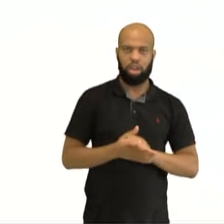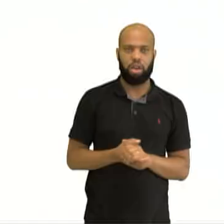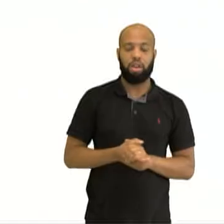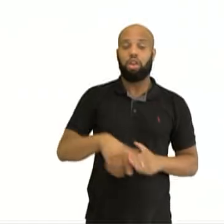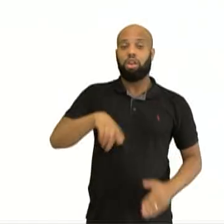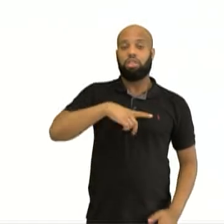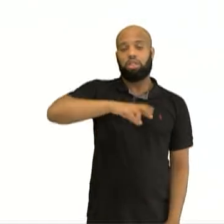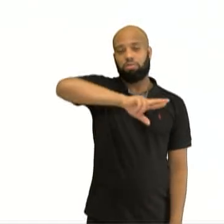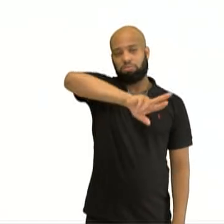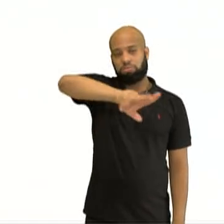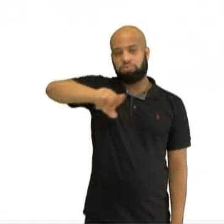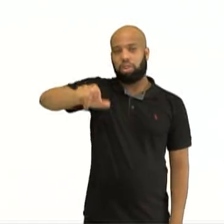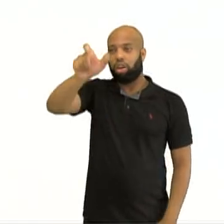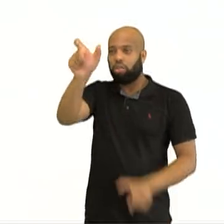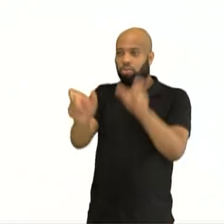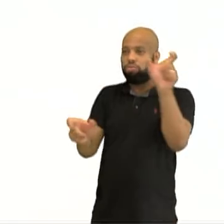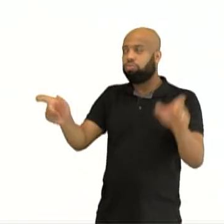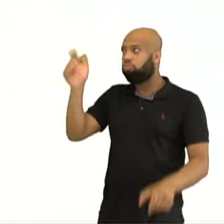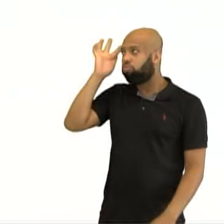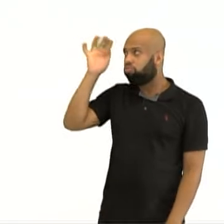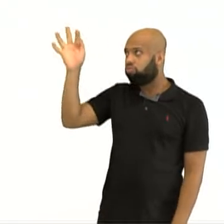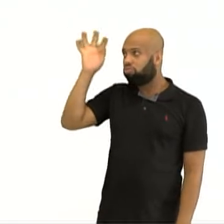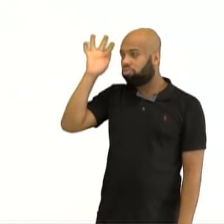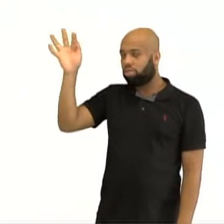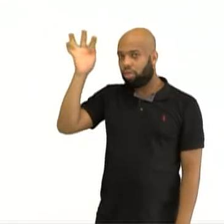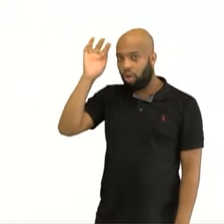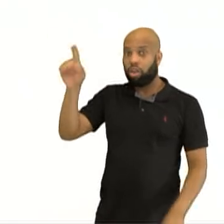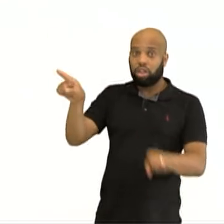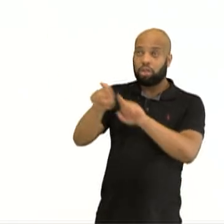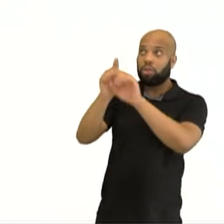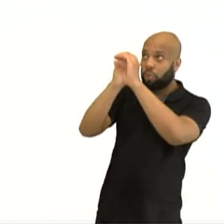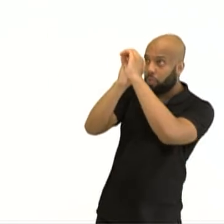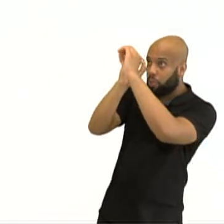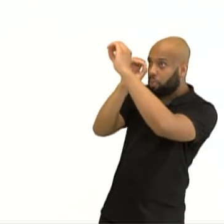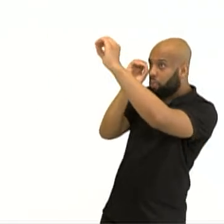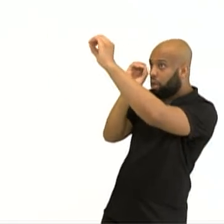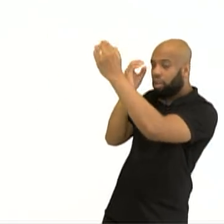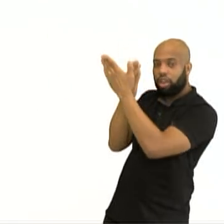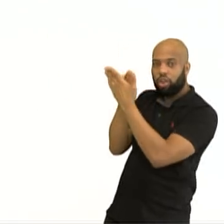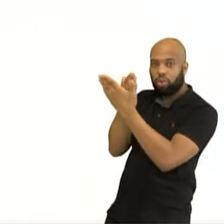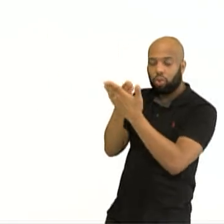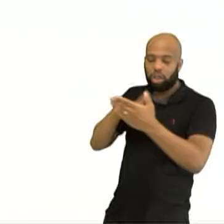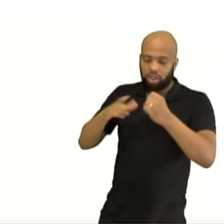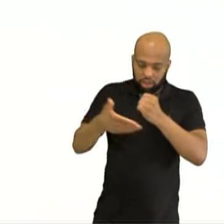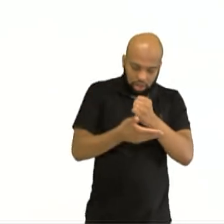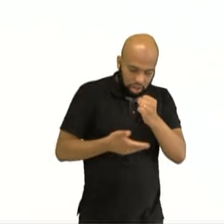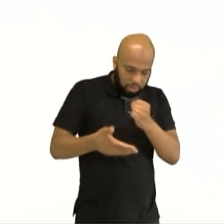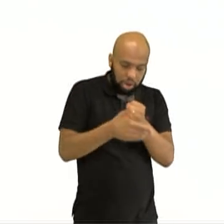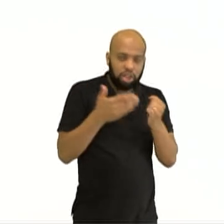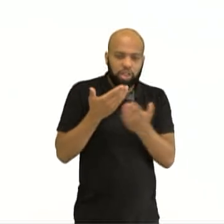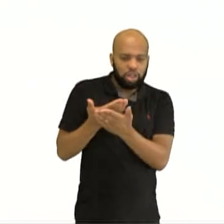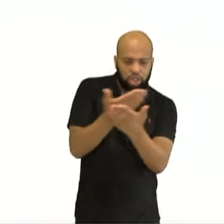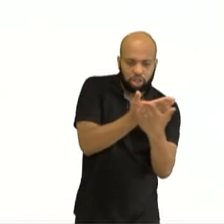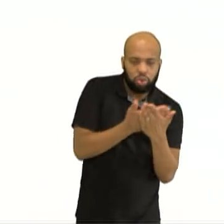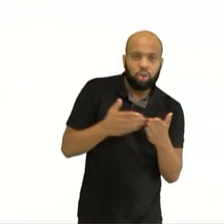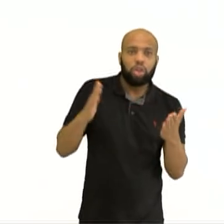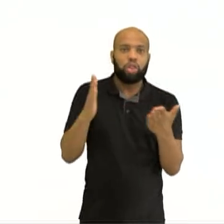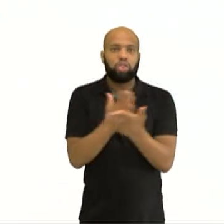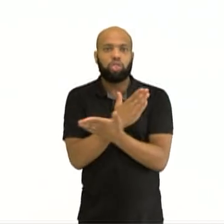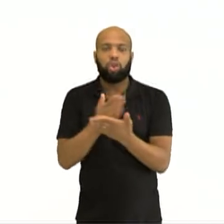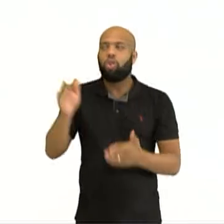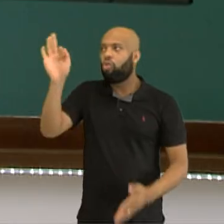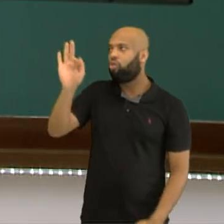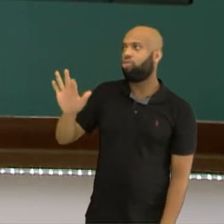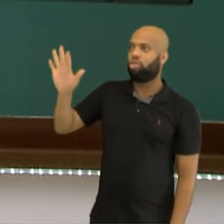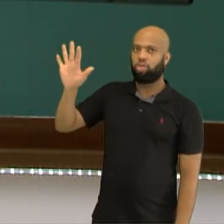Diversos filósofos e astrônomos se baseiam em estudos e nas observações de alguns fenômenos. Um